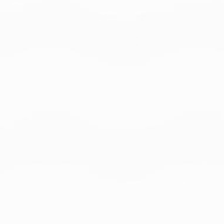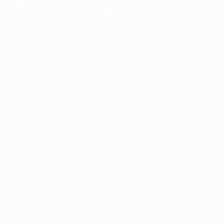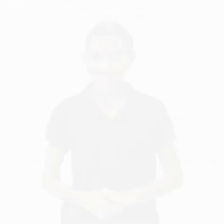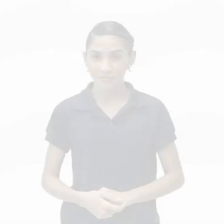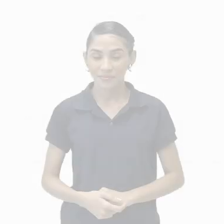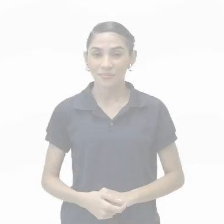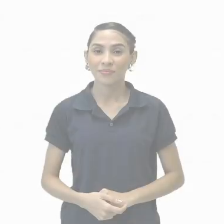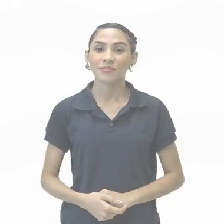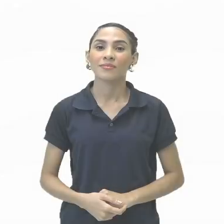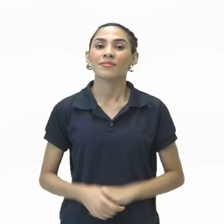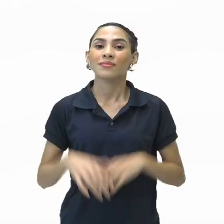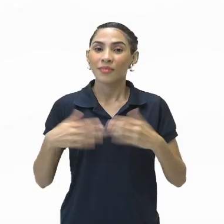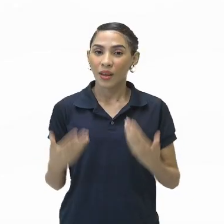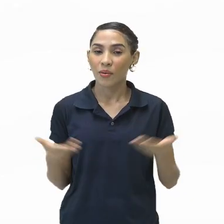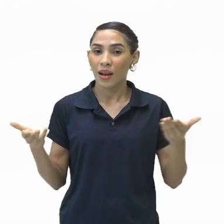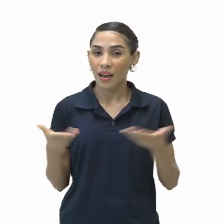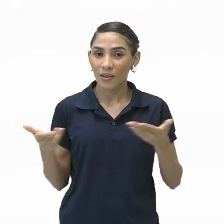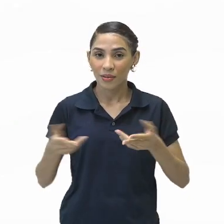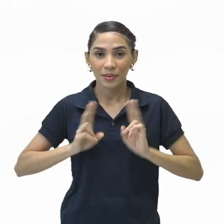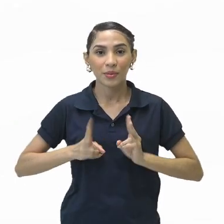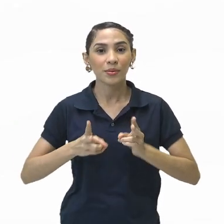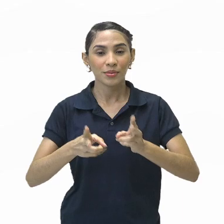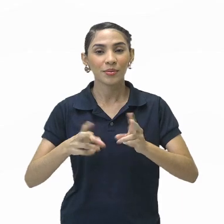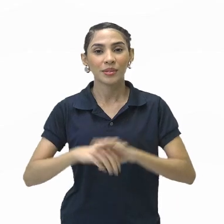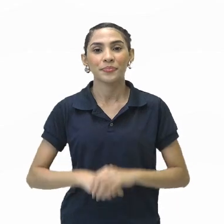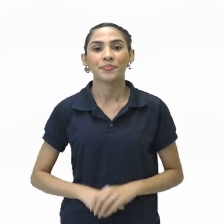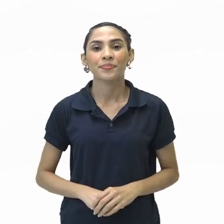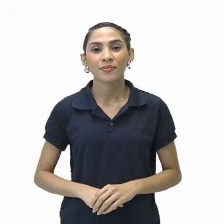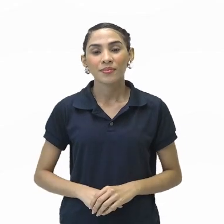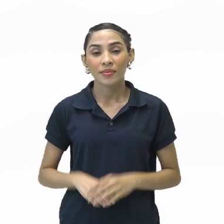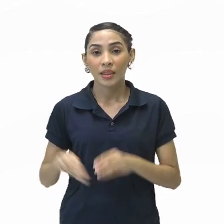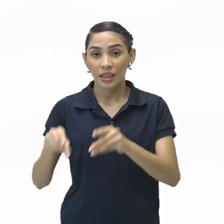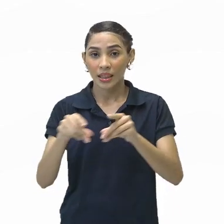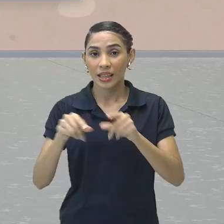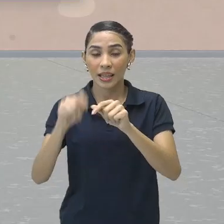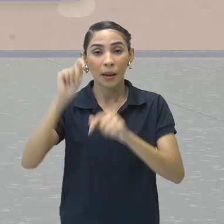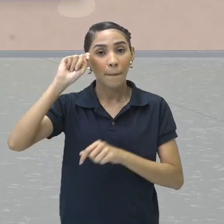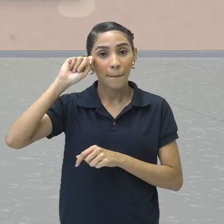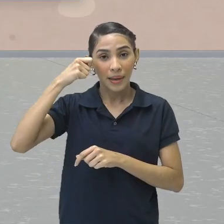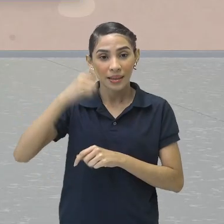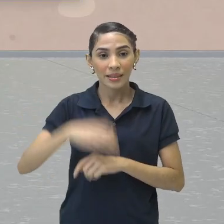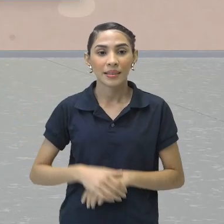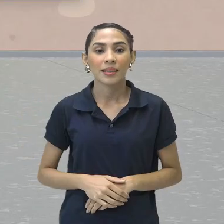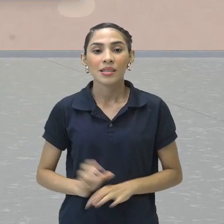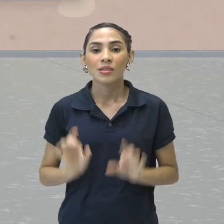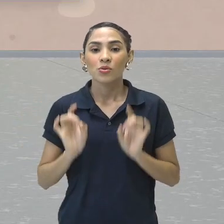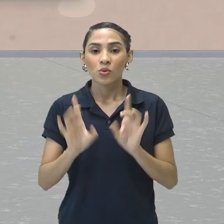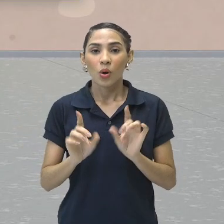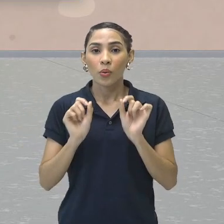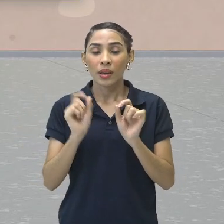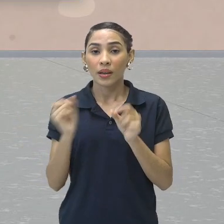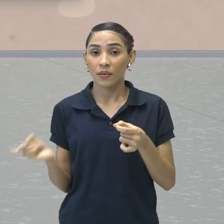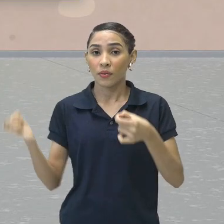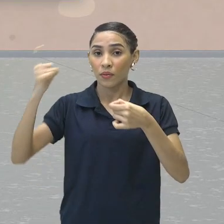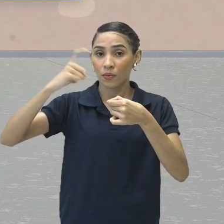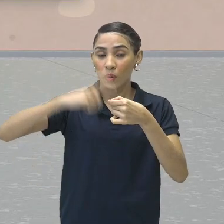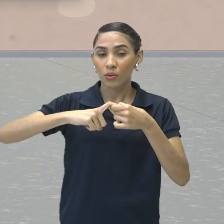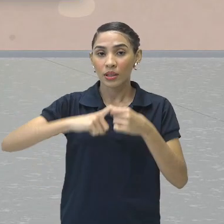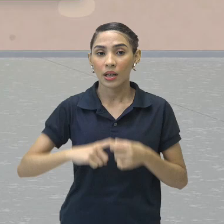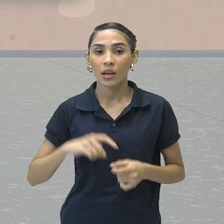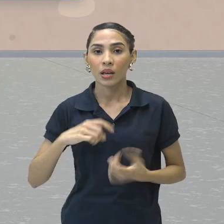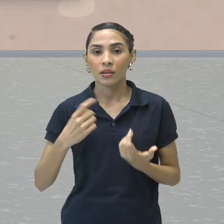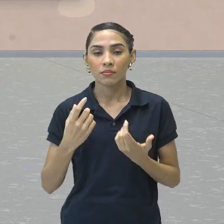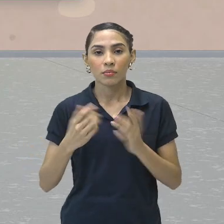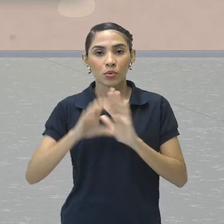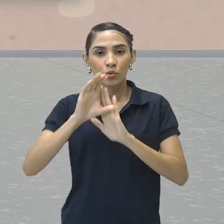Pessoal, a gente vai agora, ainda sobre essa questão da terra preta e tudo mais, a gente vai só retomar o quanto que é